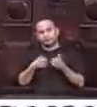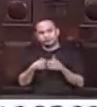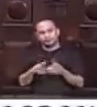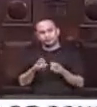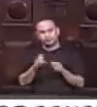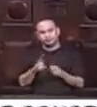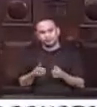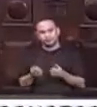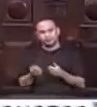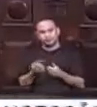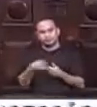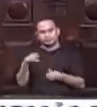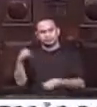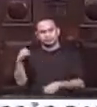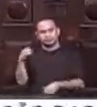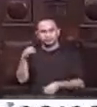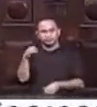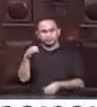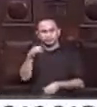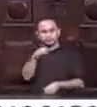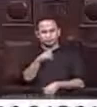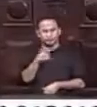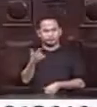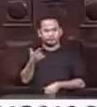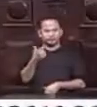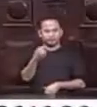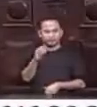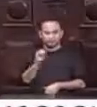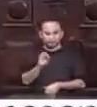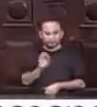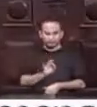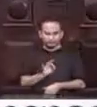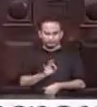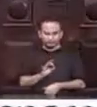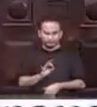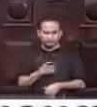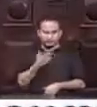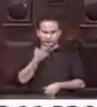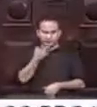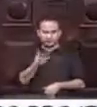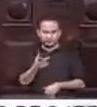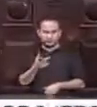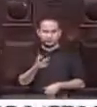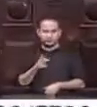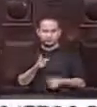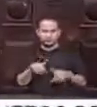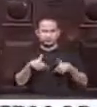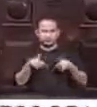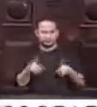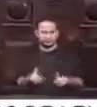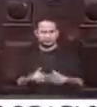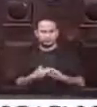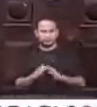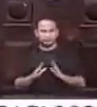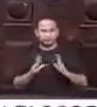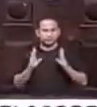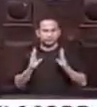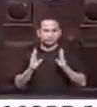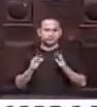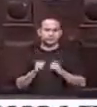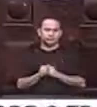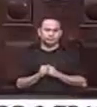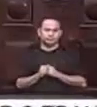emissão das passagens aéreas em 70%, e mais, a utilização de imóveis, a